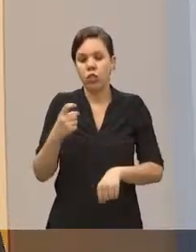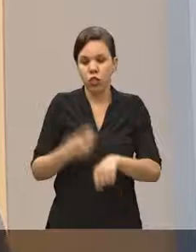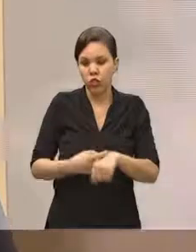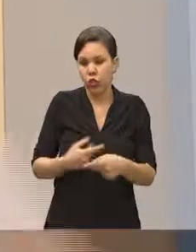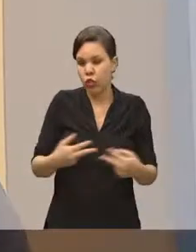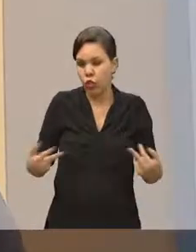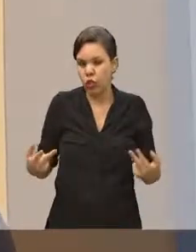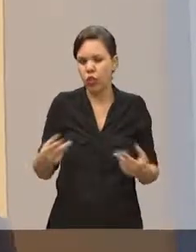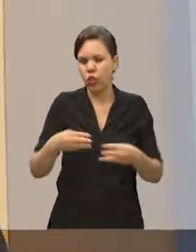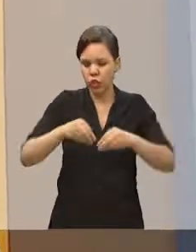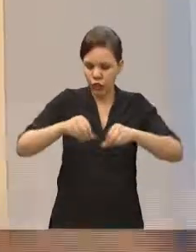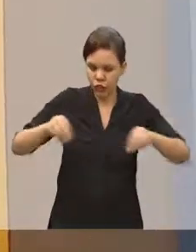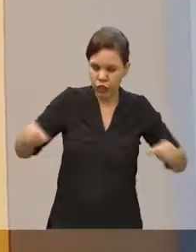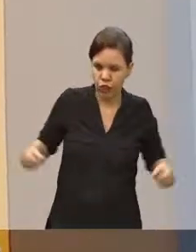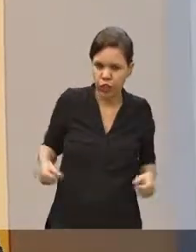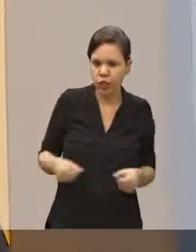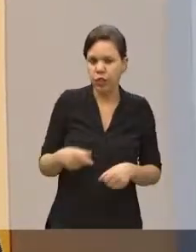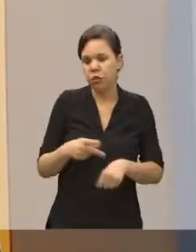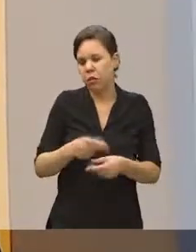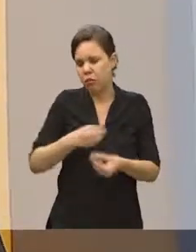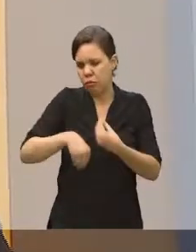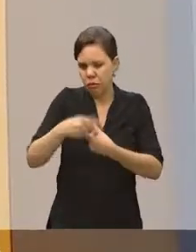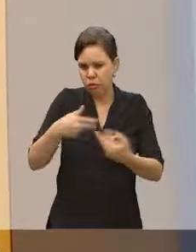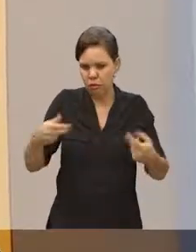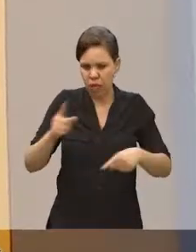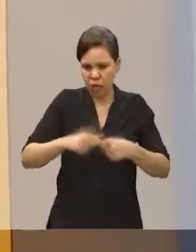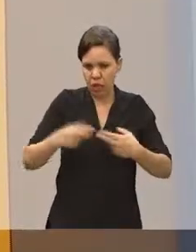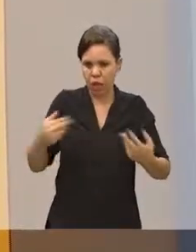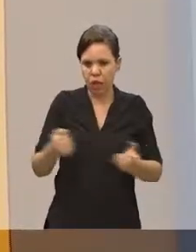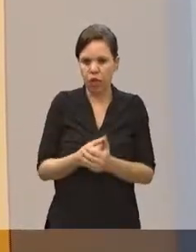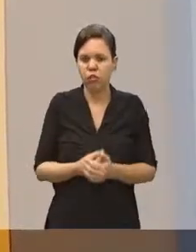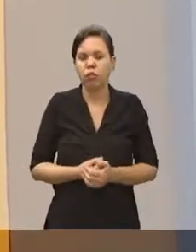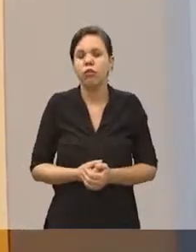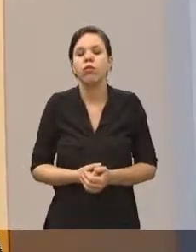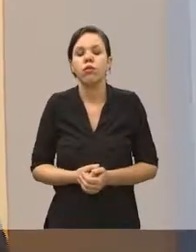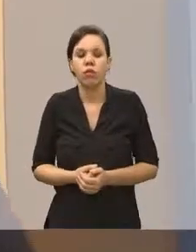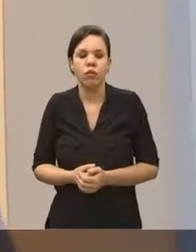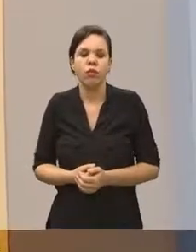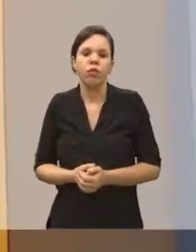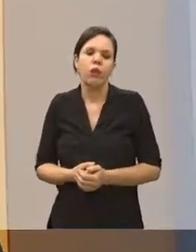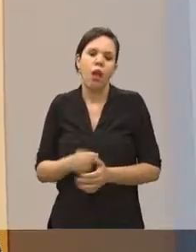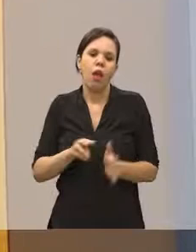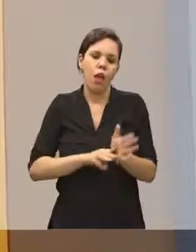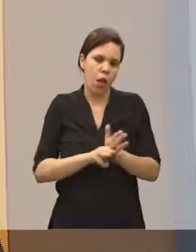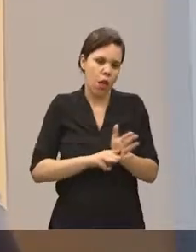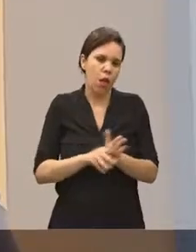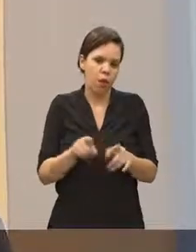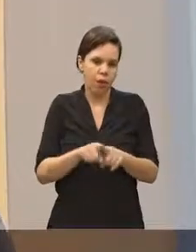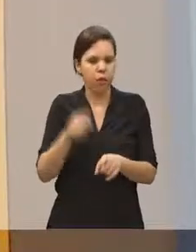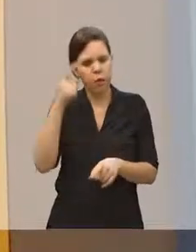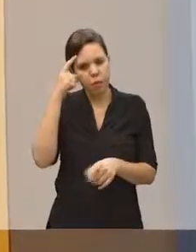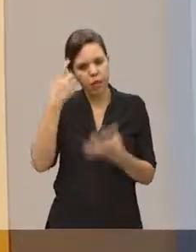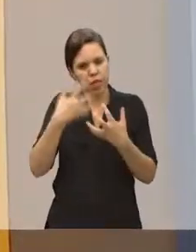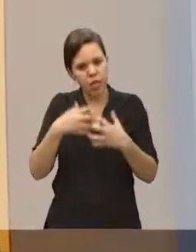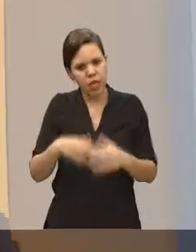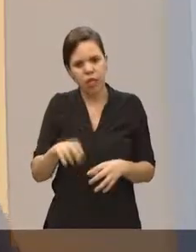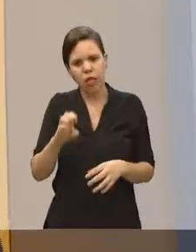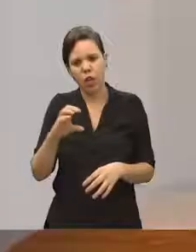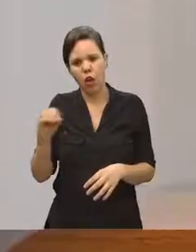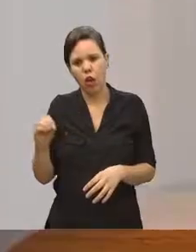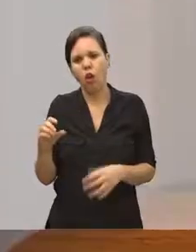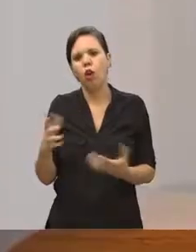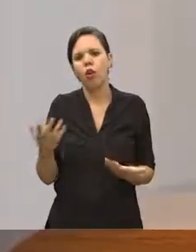de pedra e tudo mais, né? Então isso também é um método de ser mais ecológico na